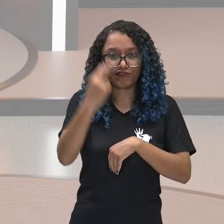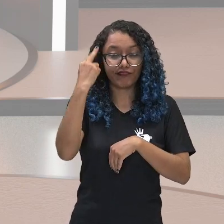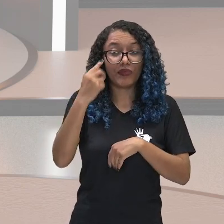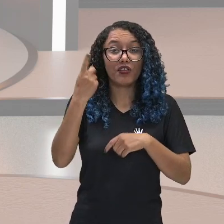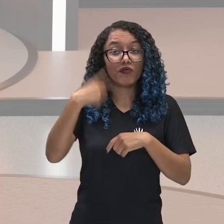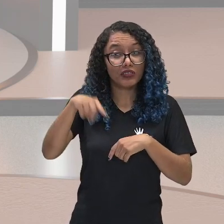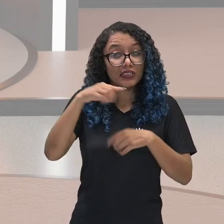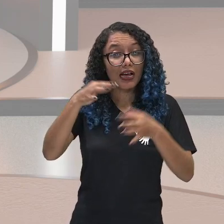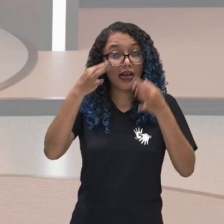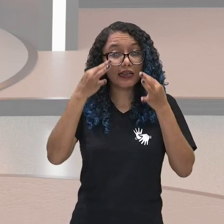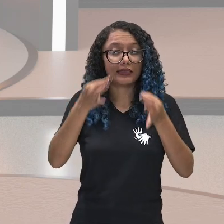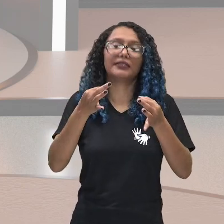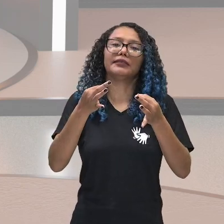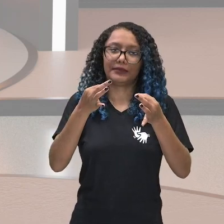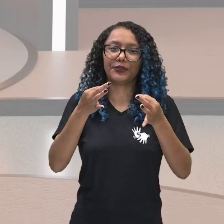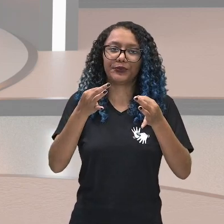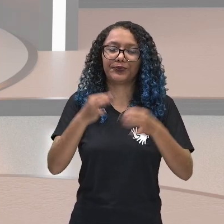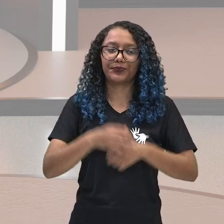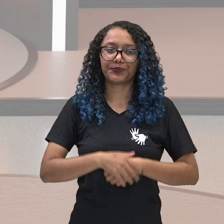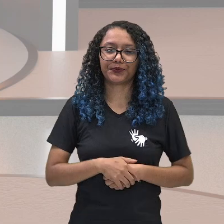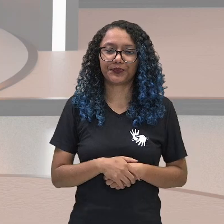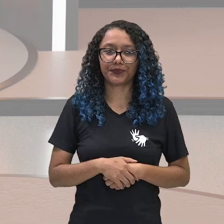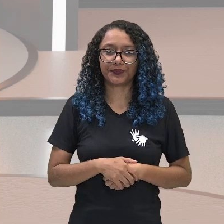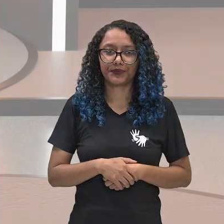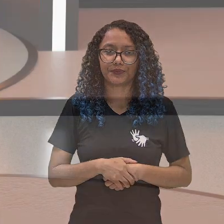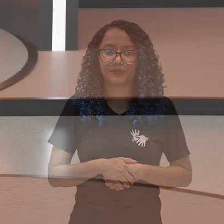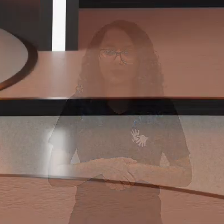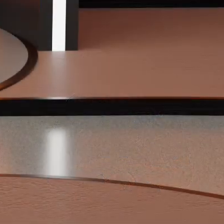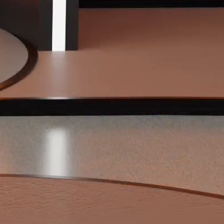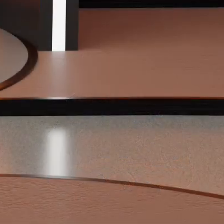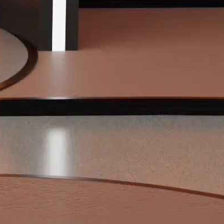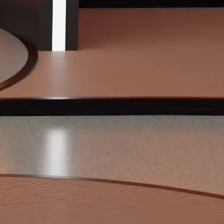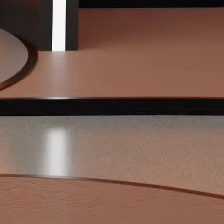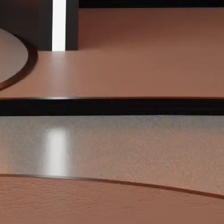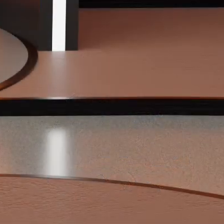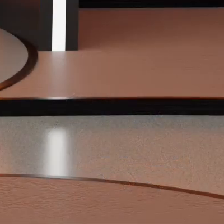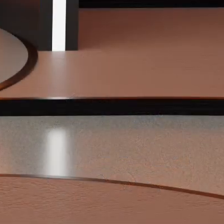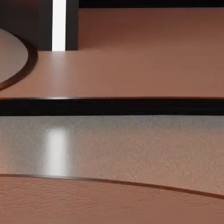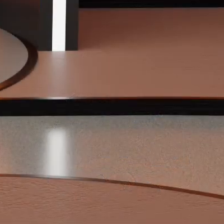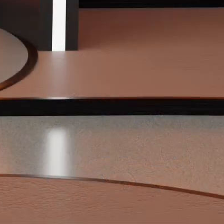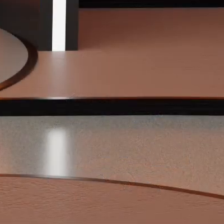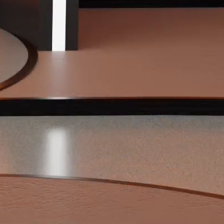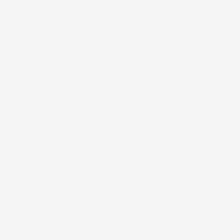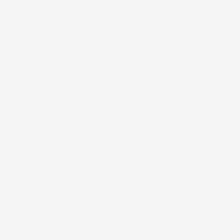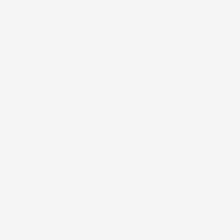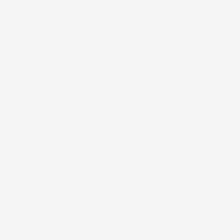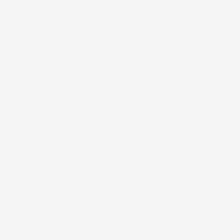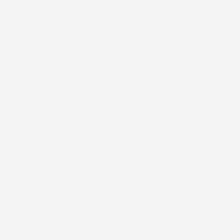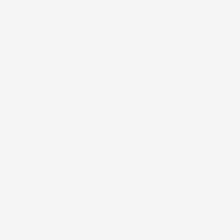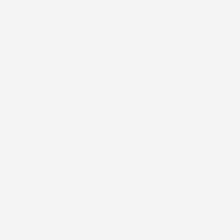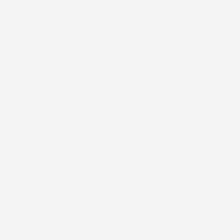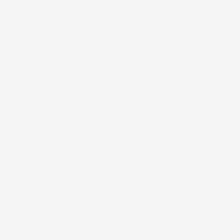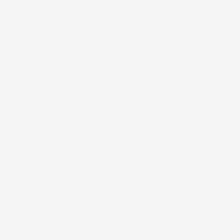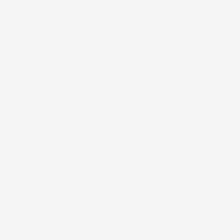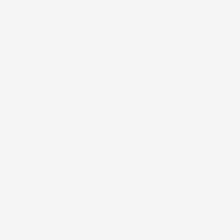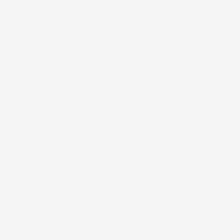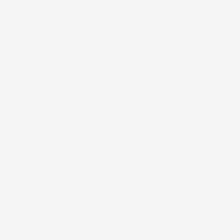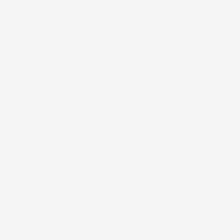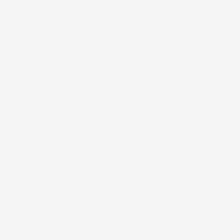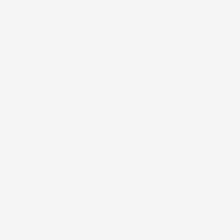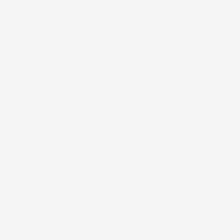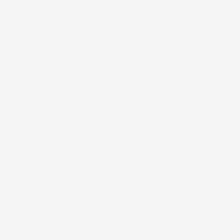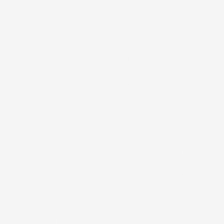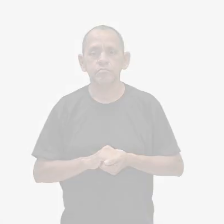meus alunos, fiquem atentos, tá? Quanto, então, aí essas duas leis. Vamos aí prosseguir, olha só, vamos falar, então, agora sobre